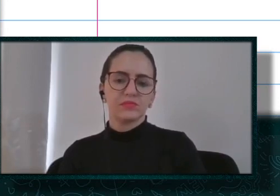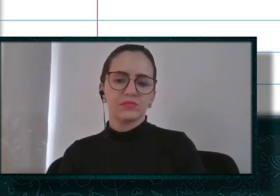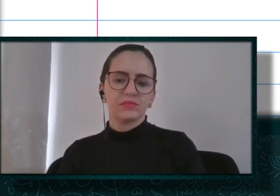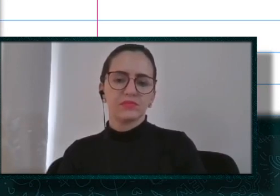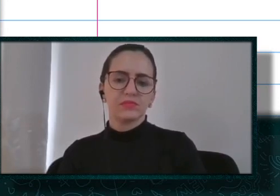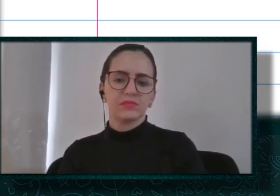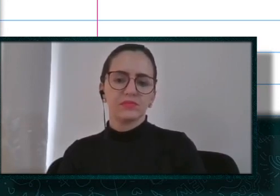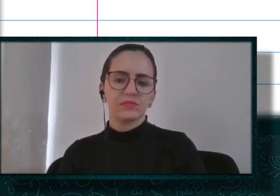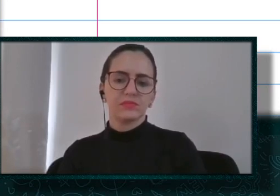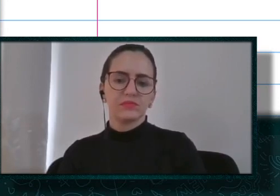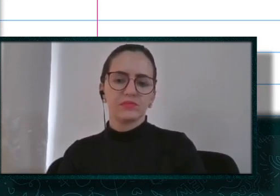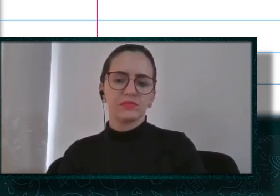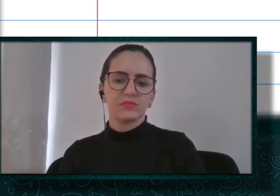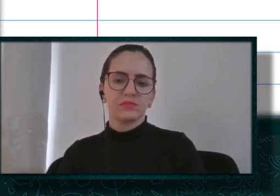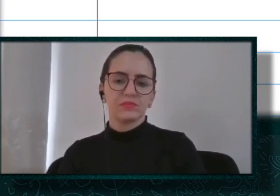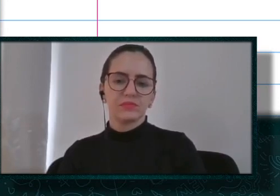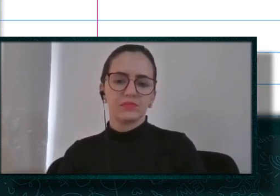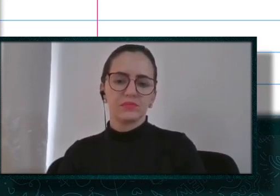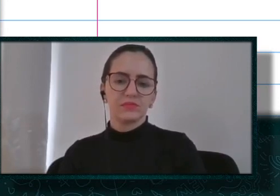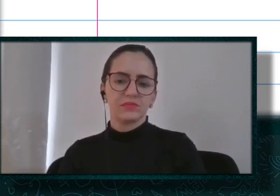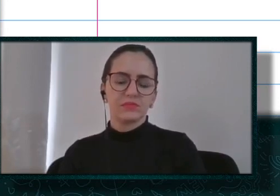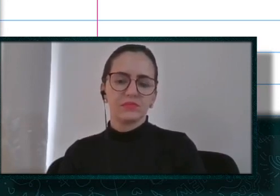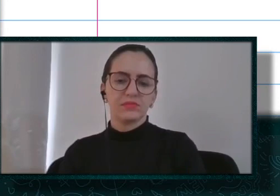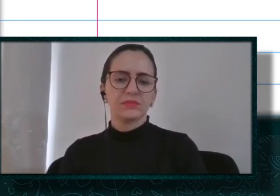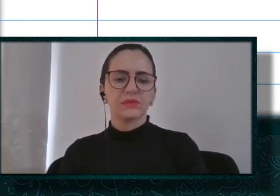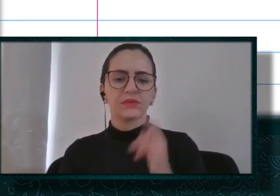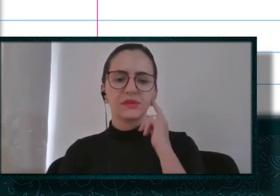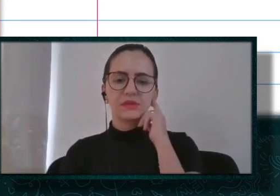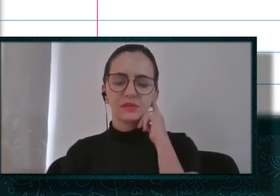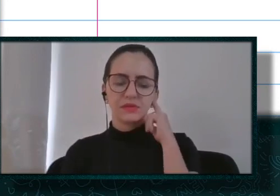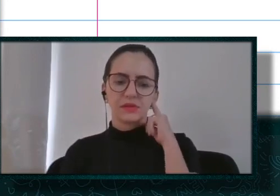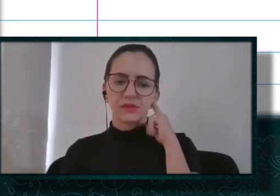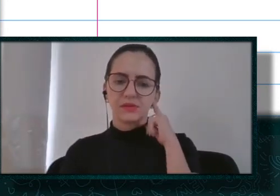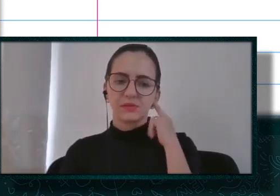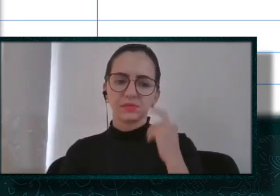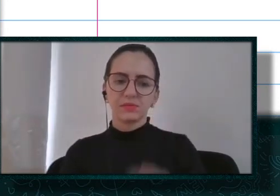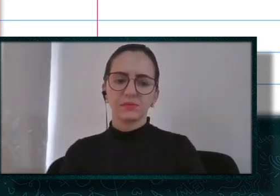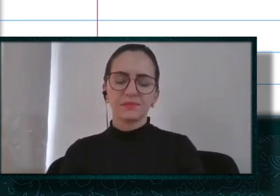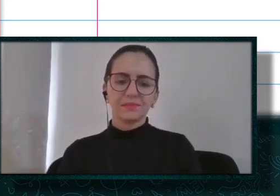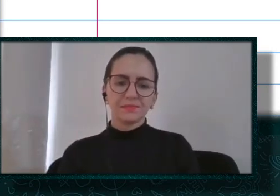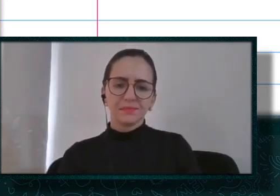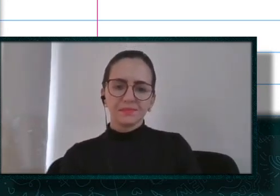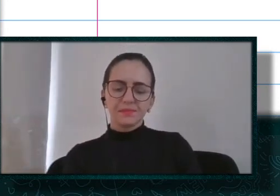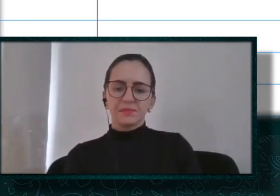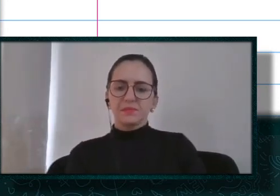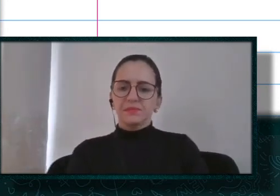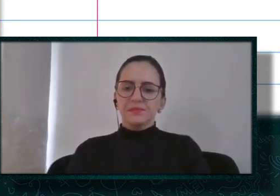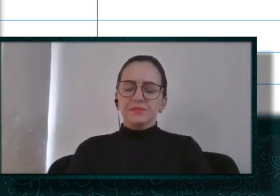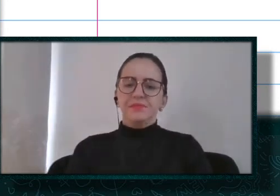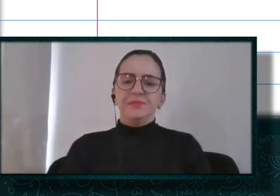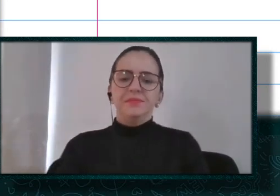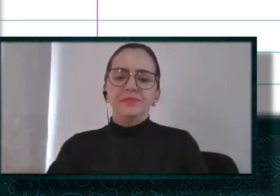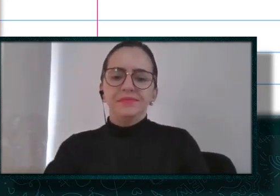mols por litro. Tá bom, gente? Compreenderam direitinho essa parte?